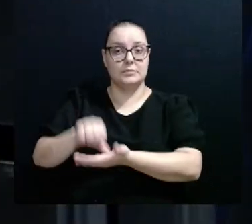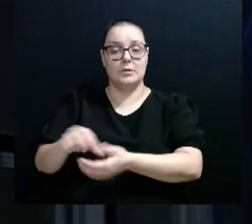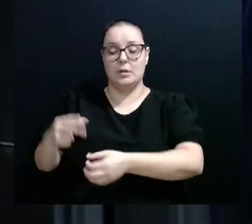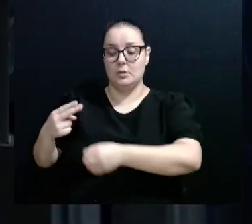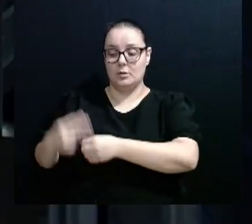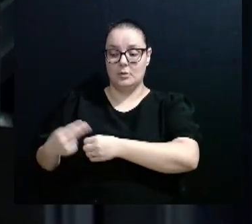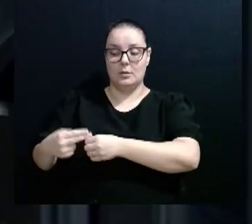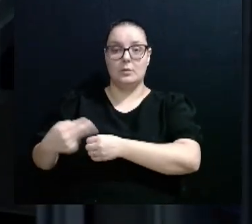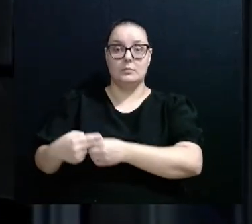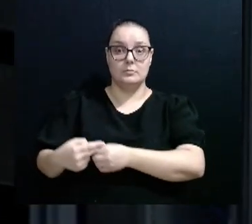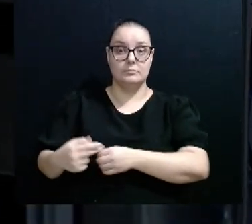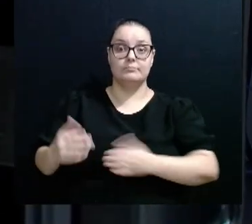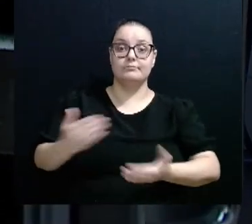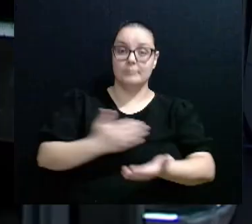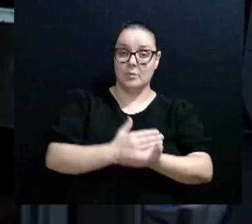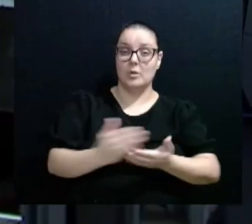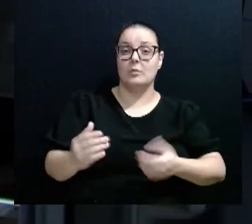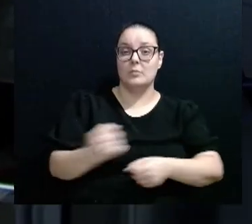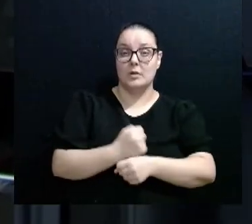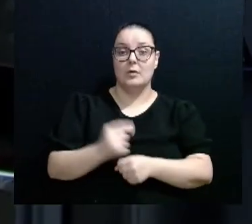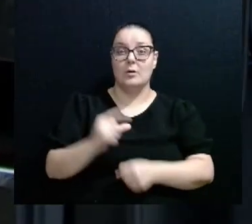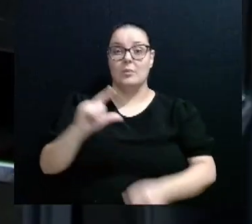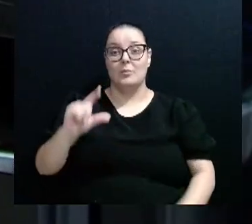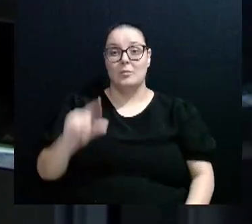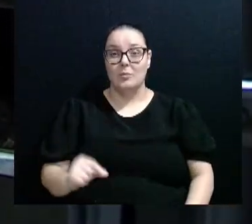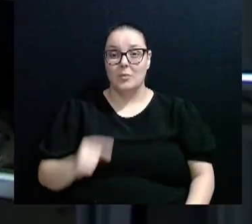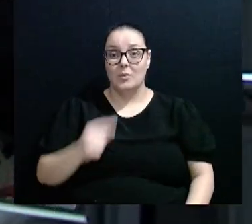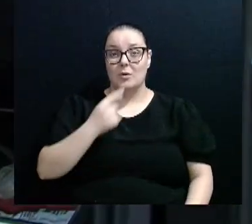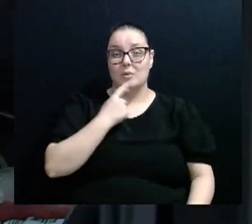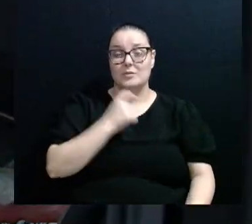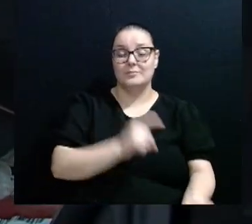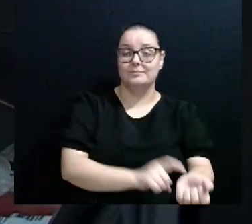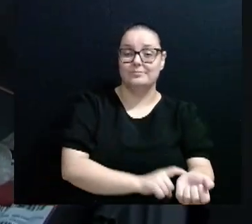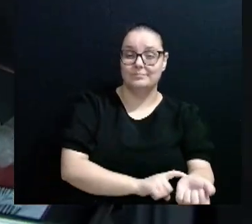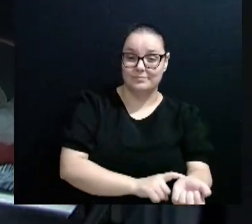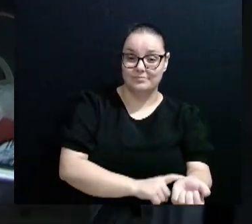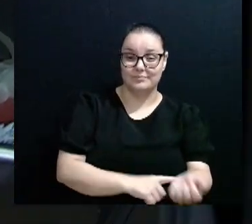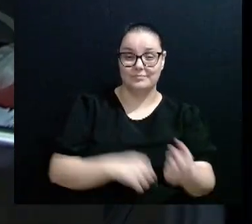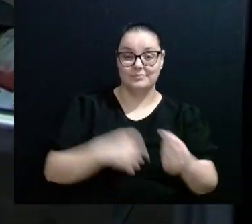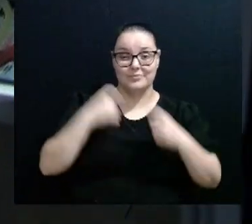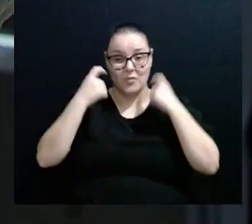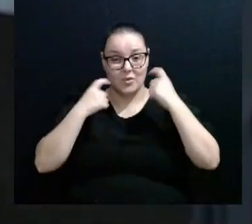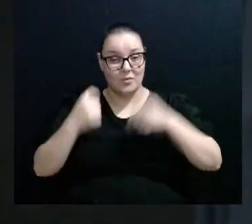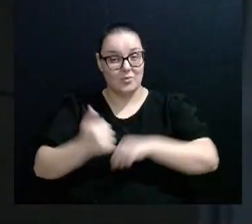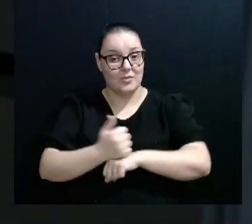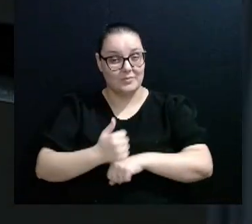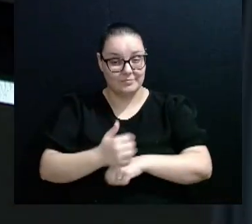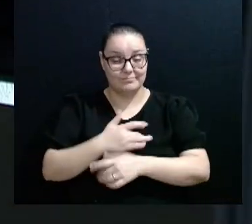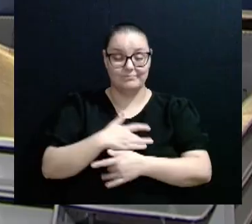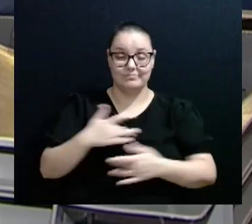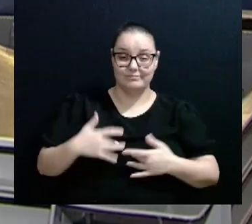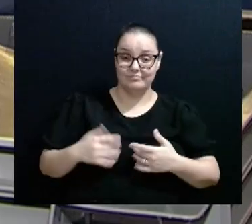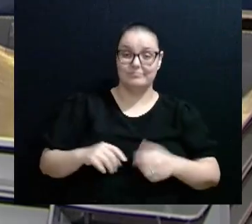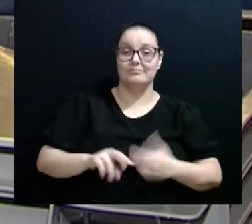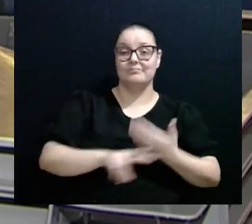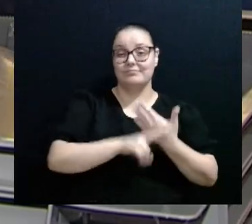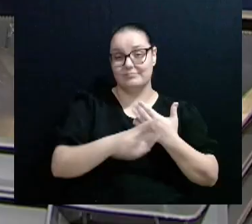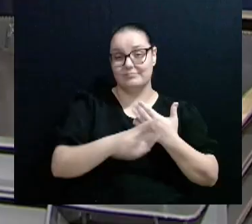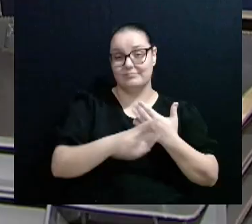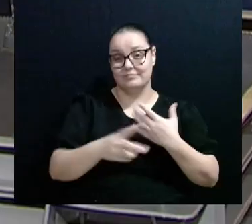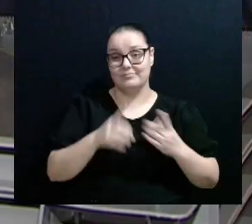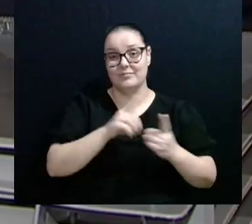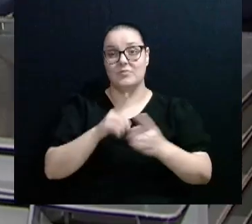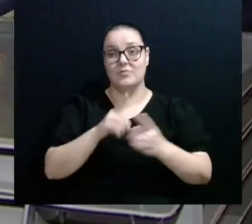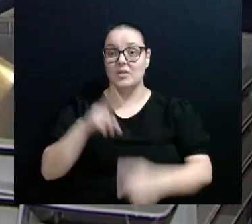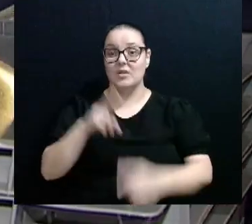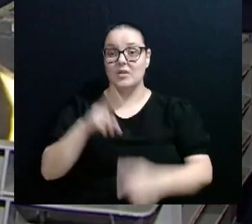baixo estoque de sangue. Situação que preocupa profissionais de saúde e pode afetar atendimentos de urgências, cirurgias